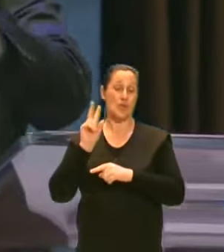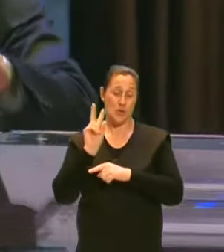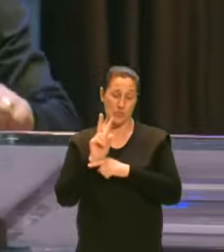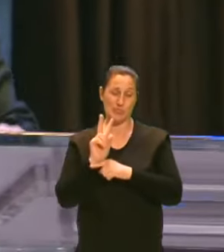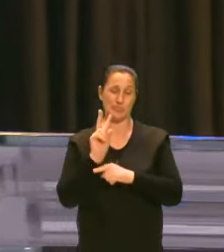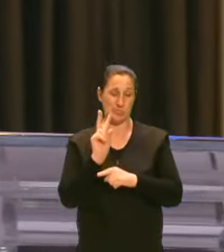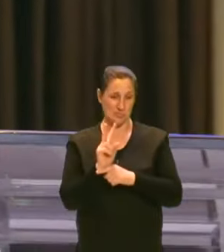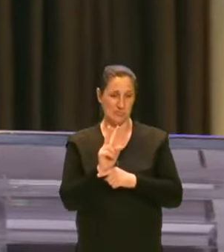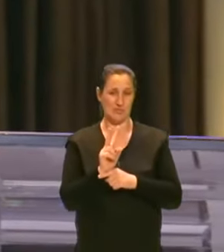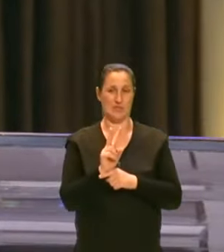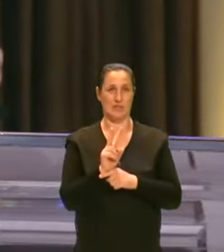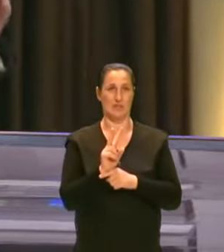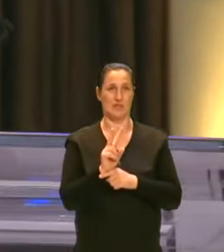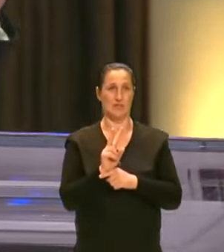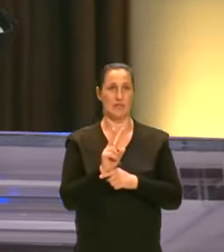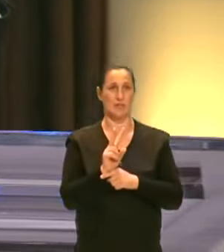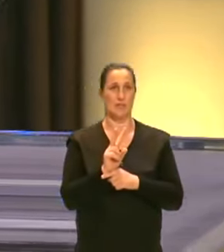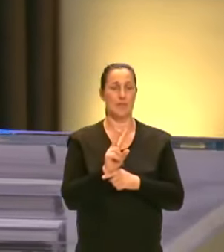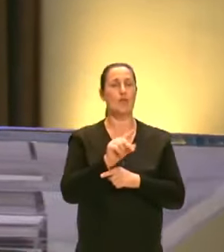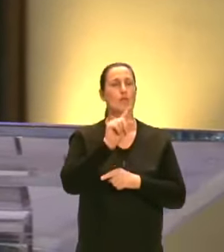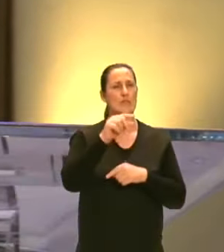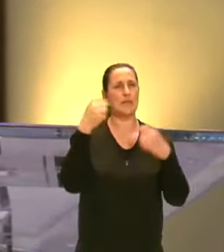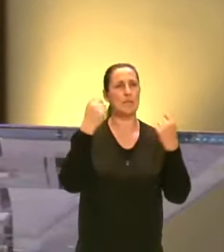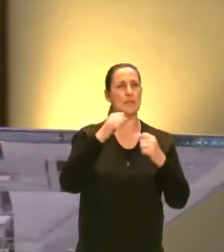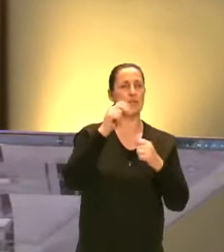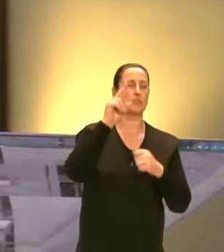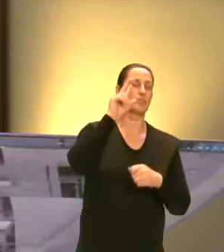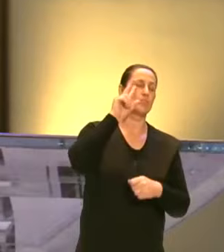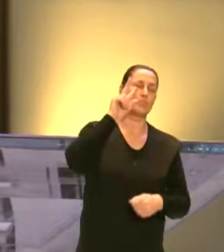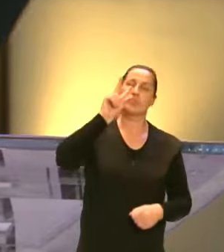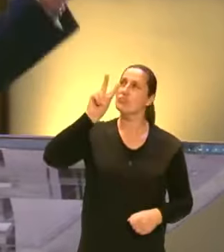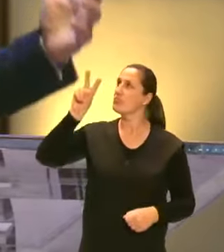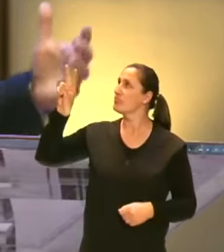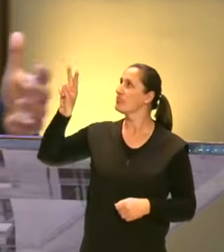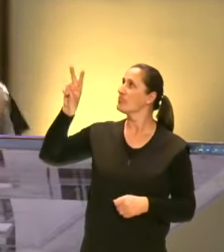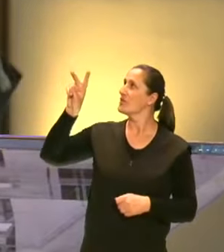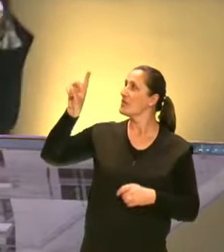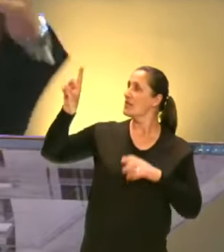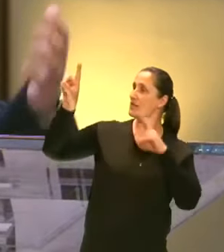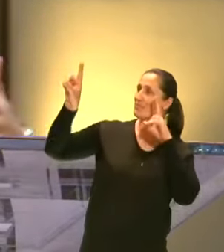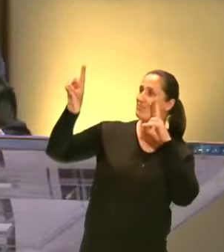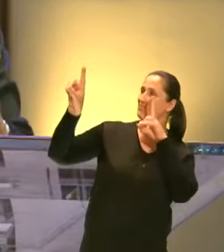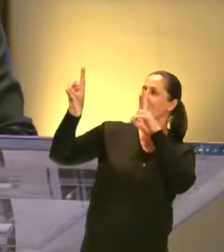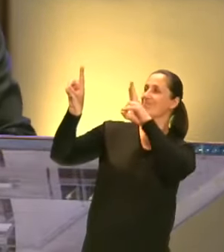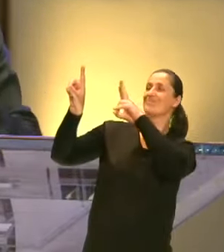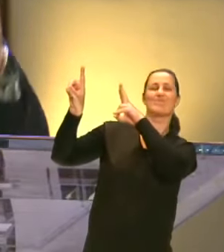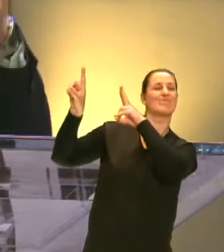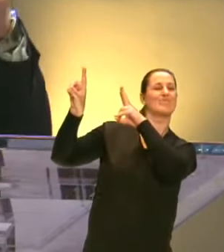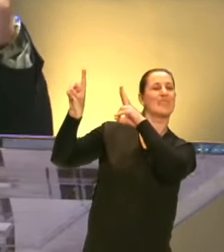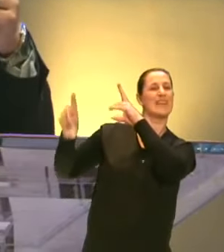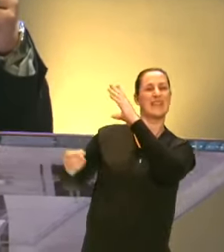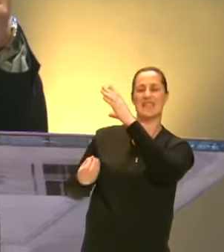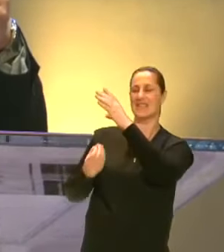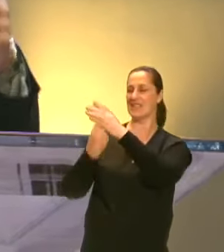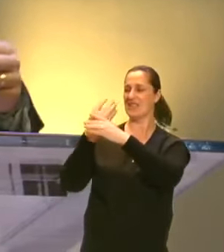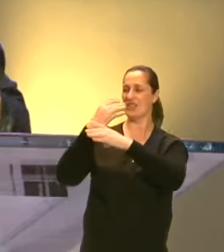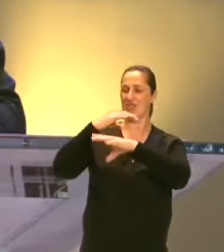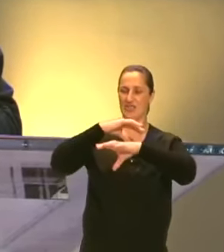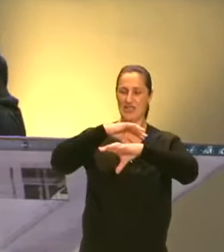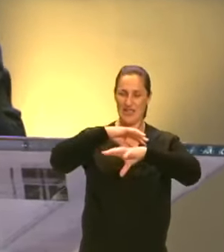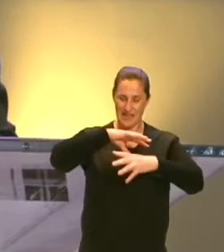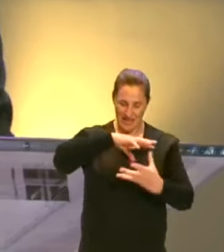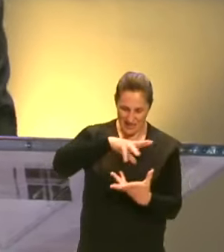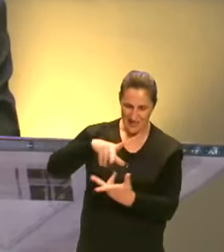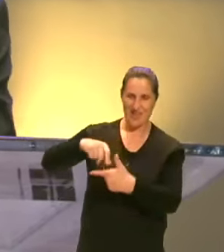está cuidando. Eleve os teus olhos e olhe para Deus que criou todas as coisas, os céus e a terra, e a